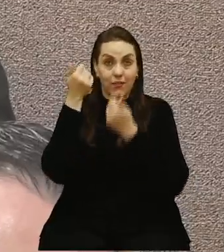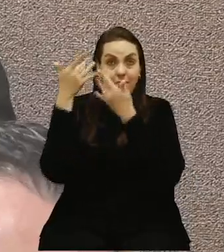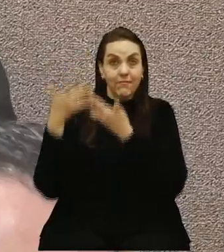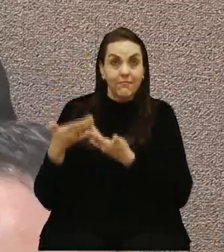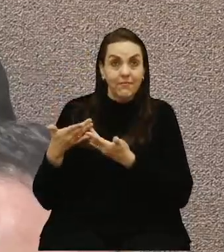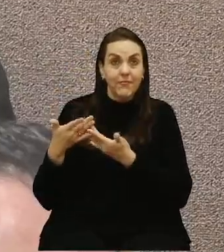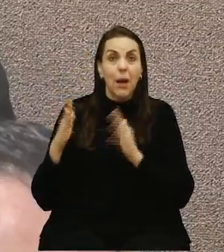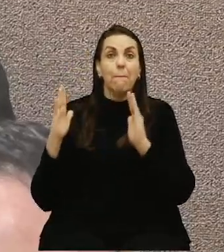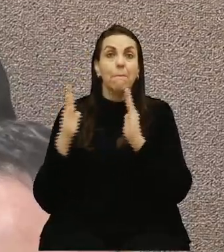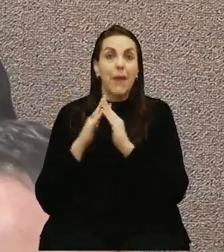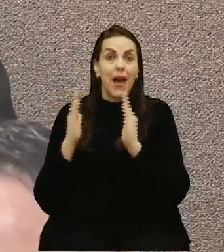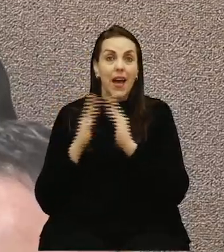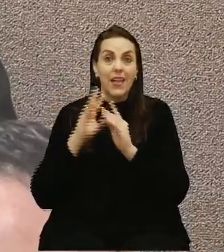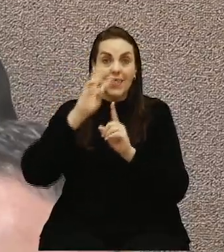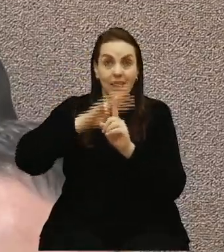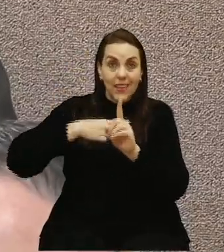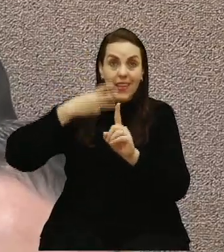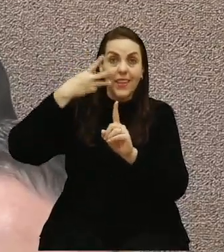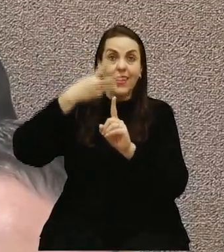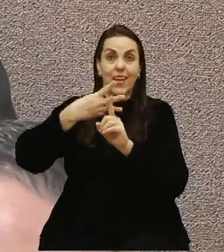Lá em casa aumentou 3 vezes.